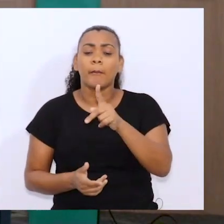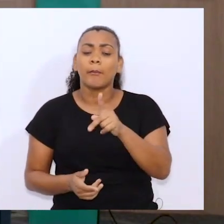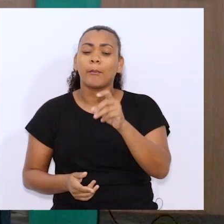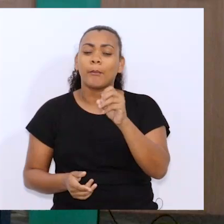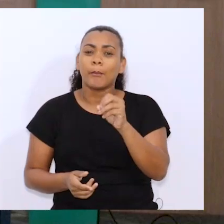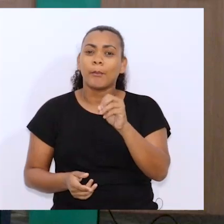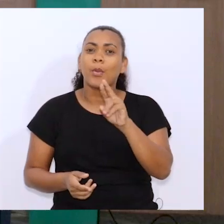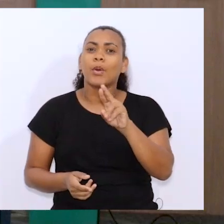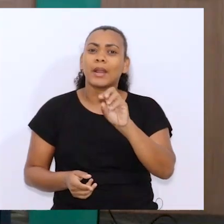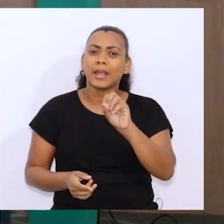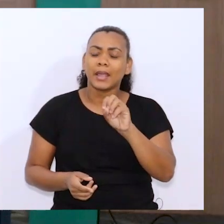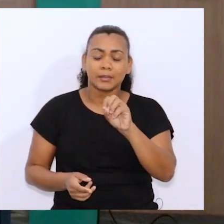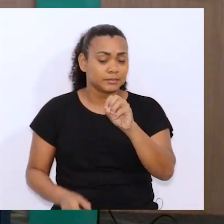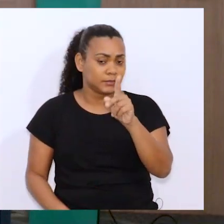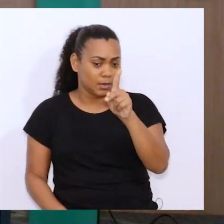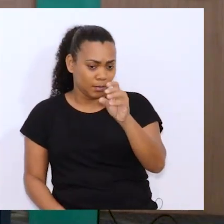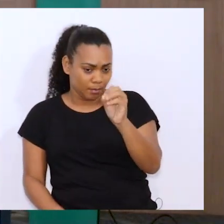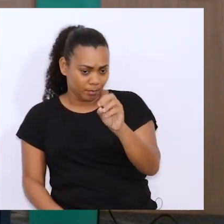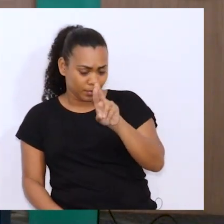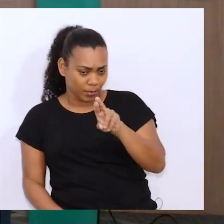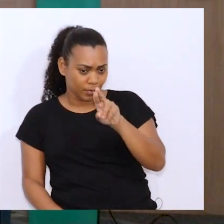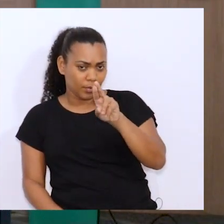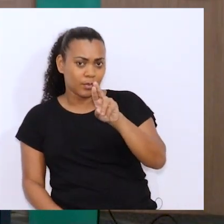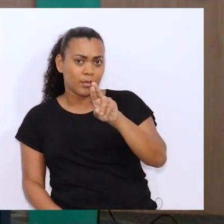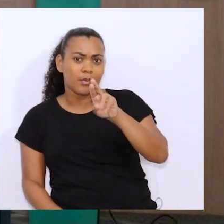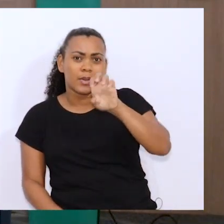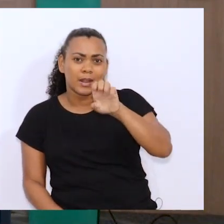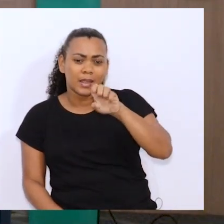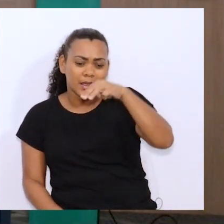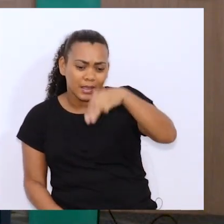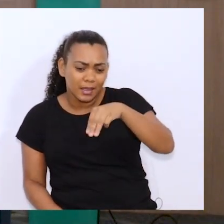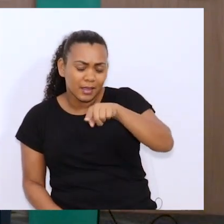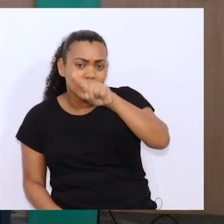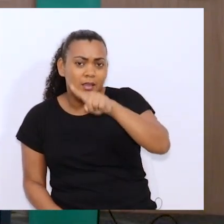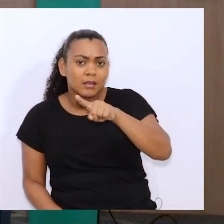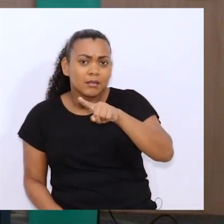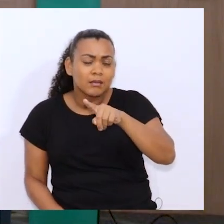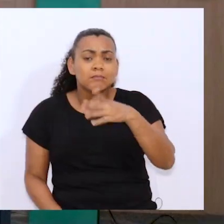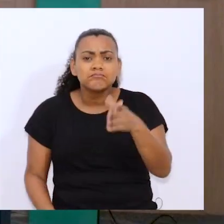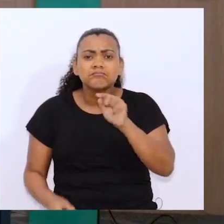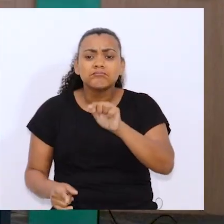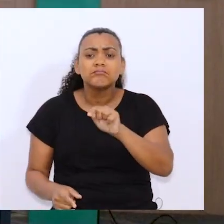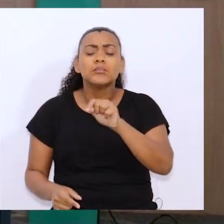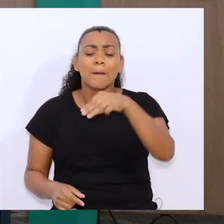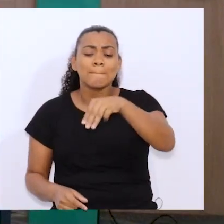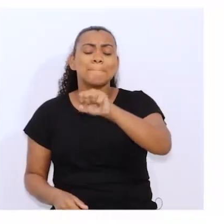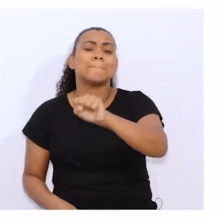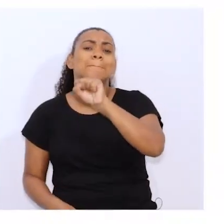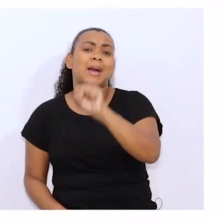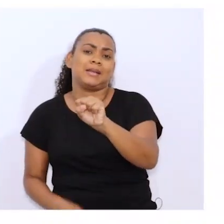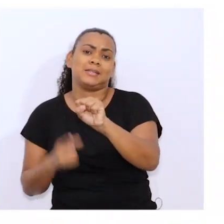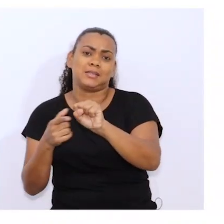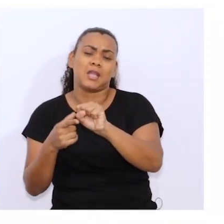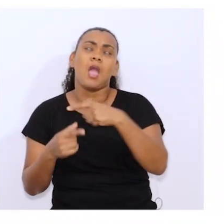Porém, mas, porém, todavia, ou seja, a filha ficou. Sou